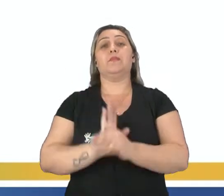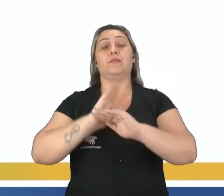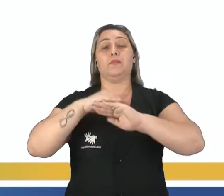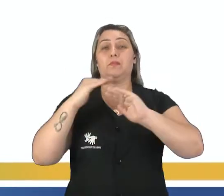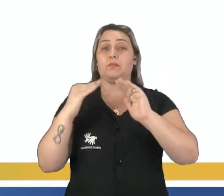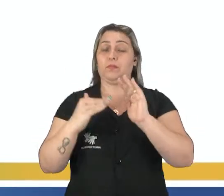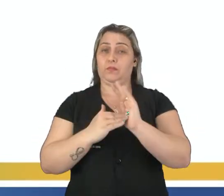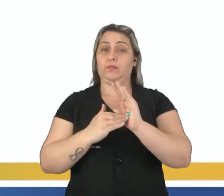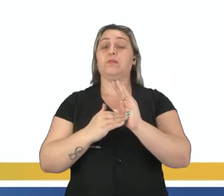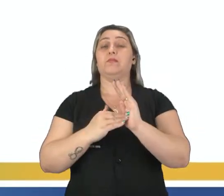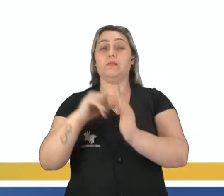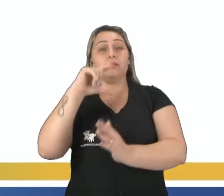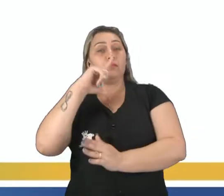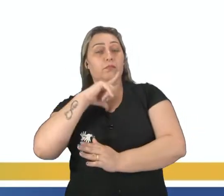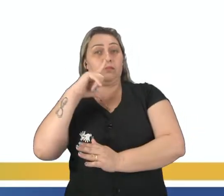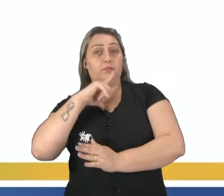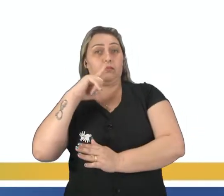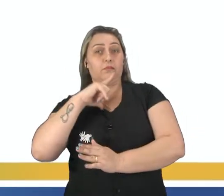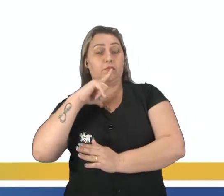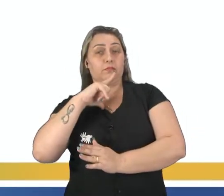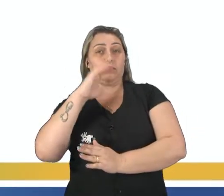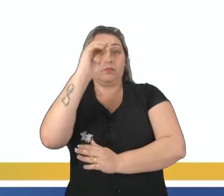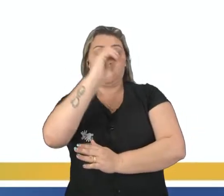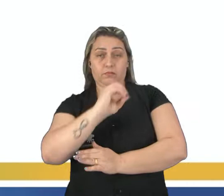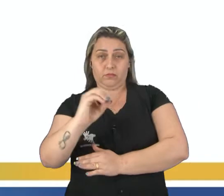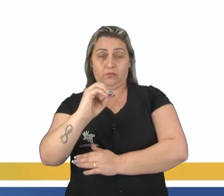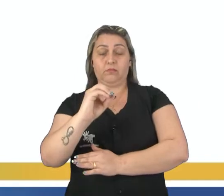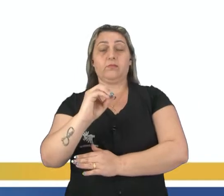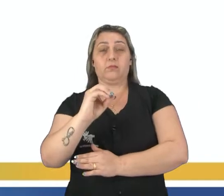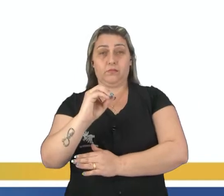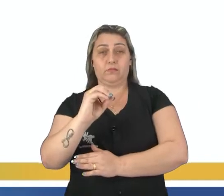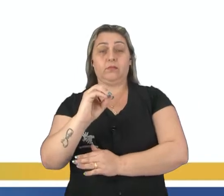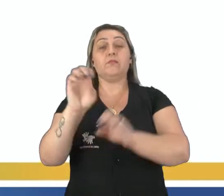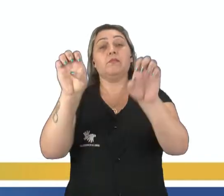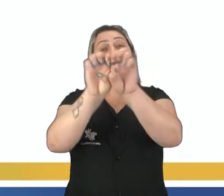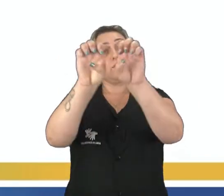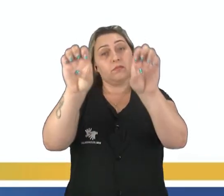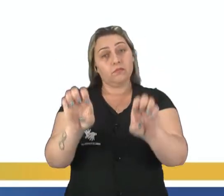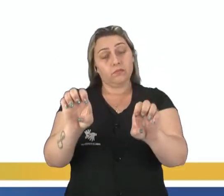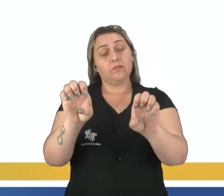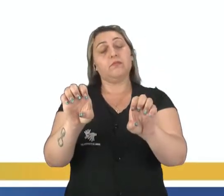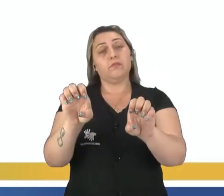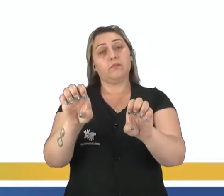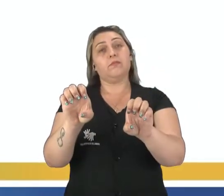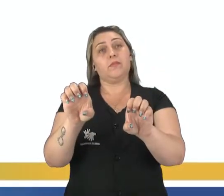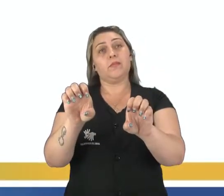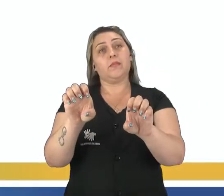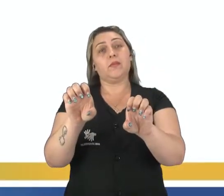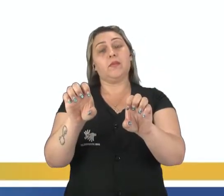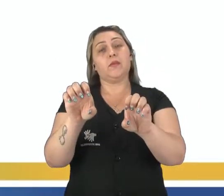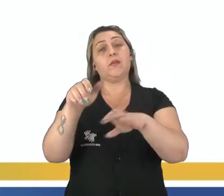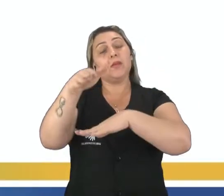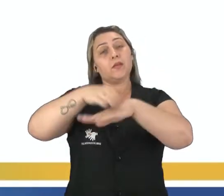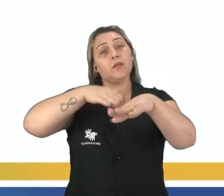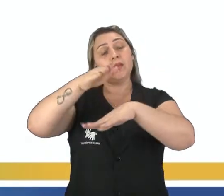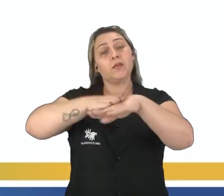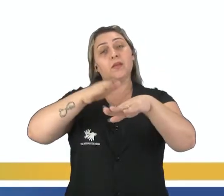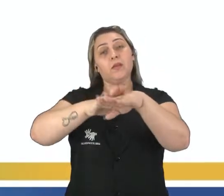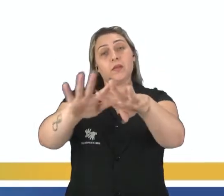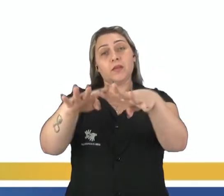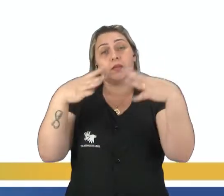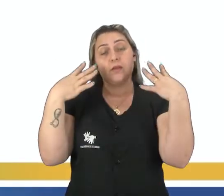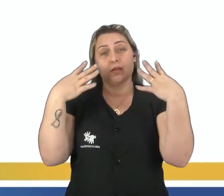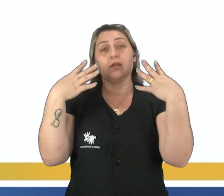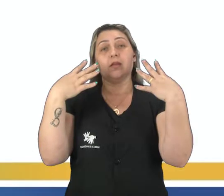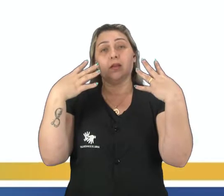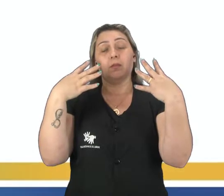os corpos irão ter essas bolinhas aí, ou digamos que essas estruturas aí. É mais uma chamada de atenção